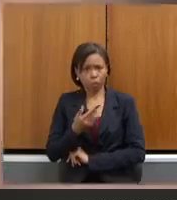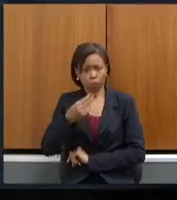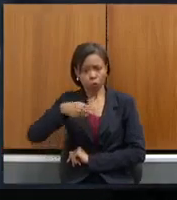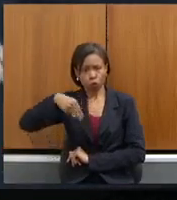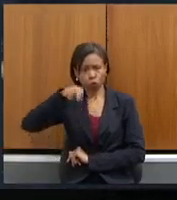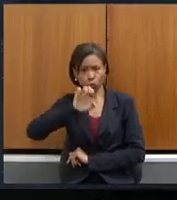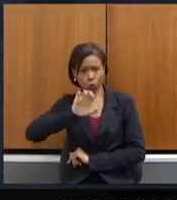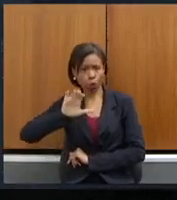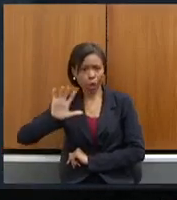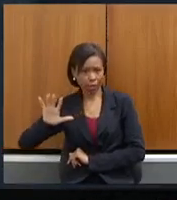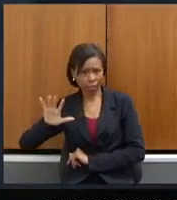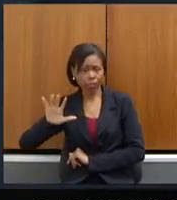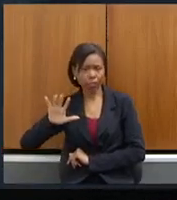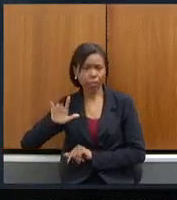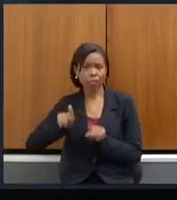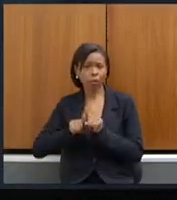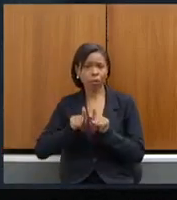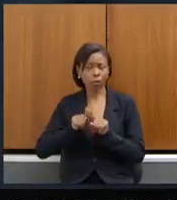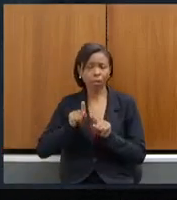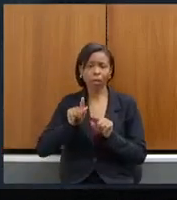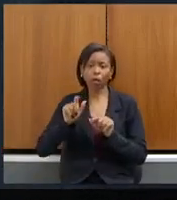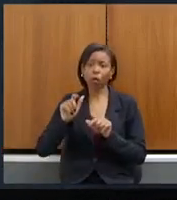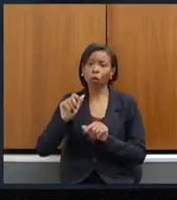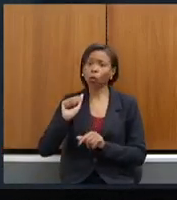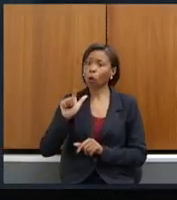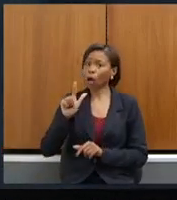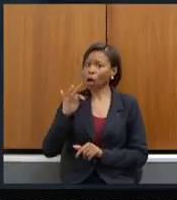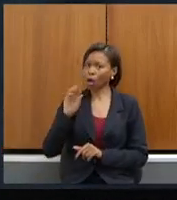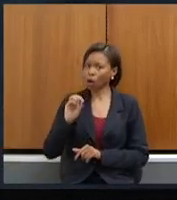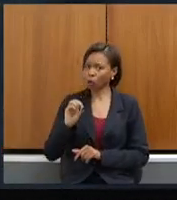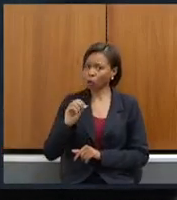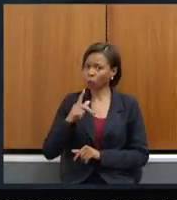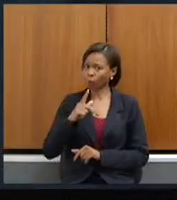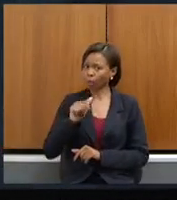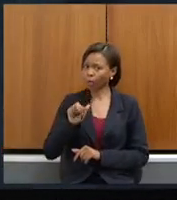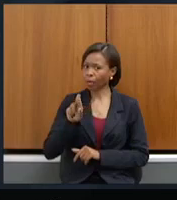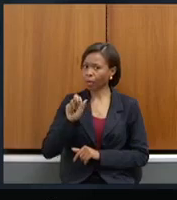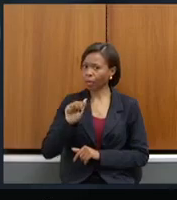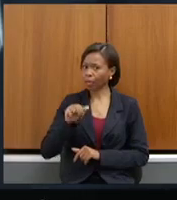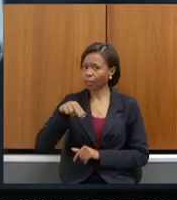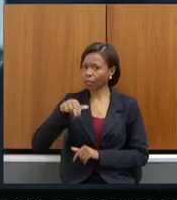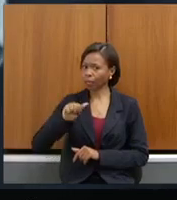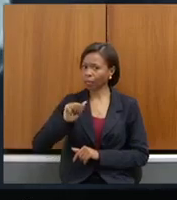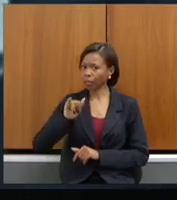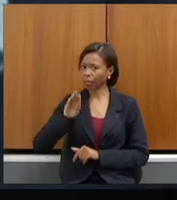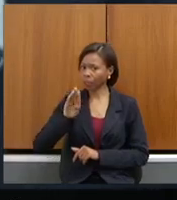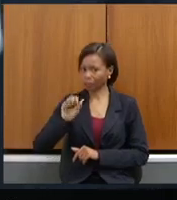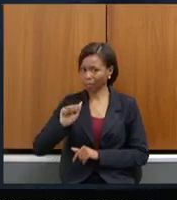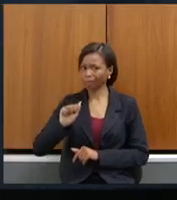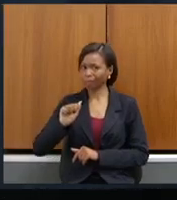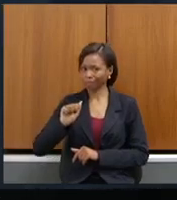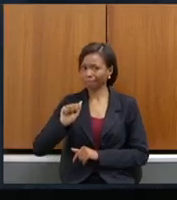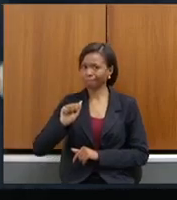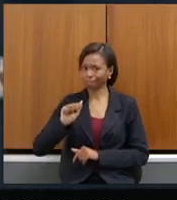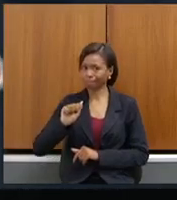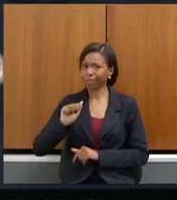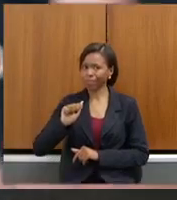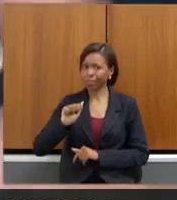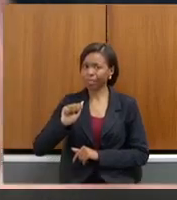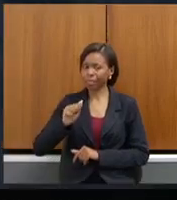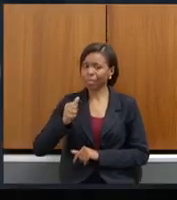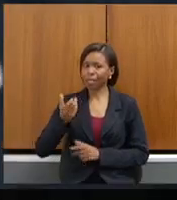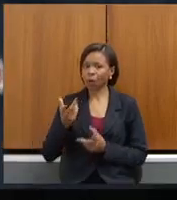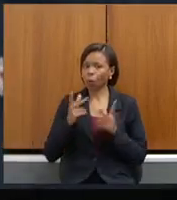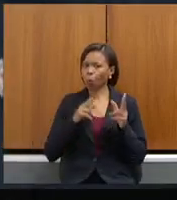Noroeste e também do alto Paranaíba né mas principalmente o alto Paranaíba aqui no carro porque é como